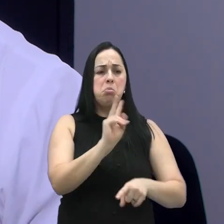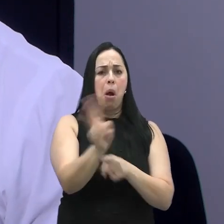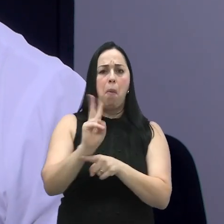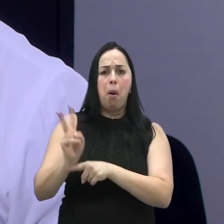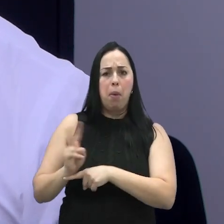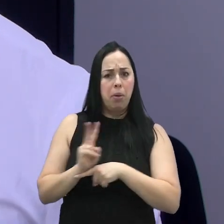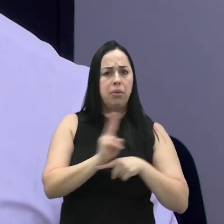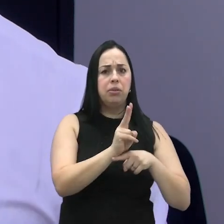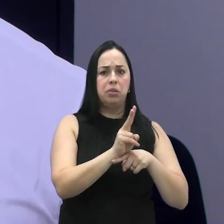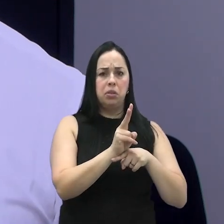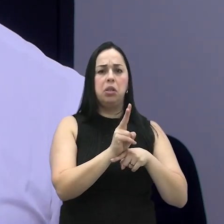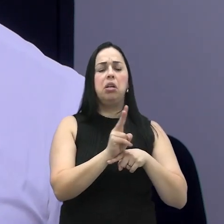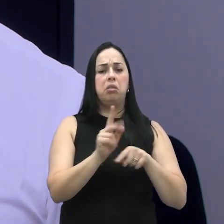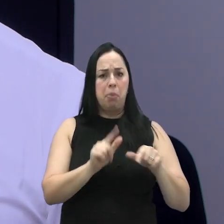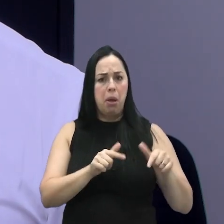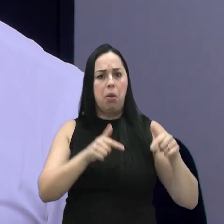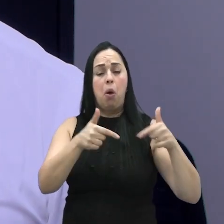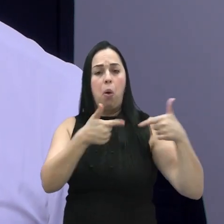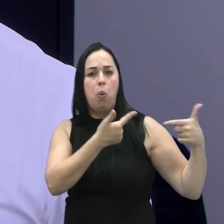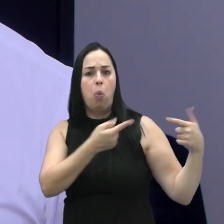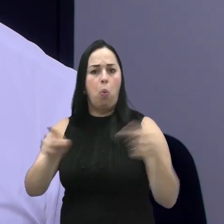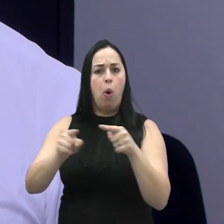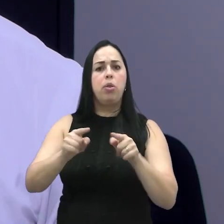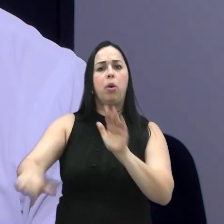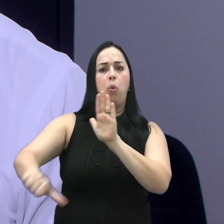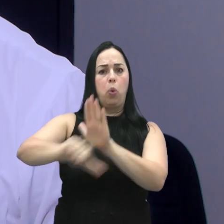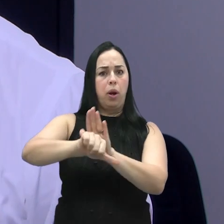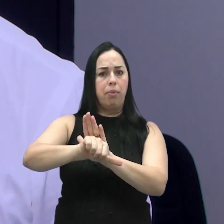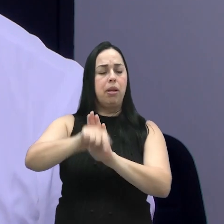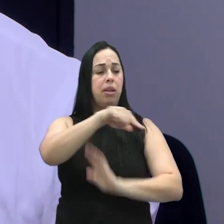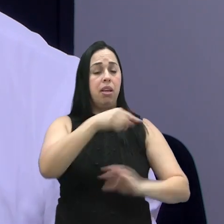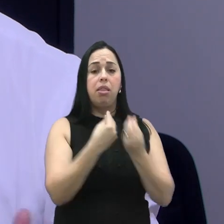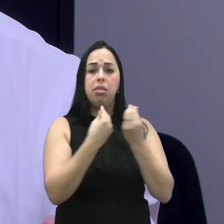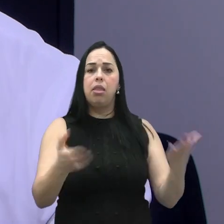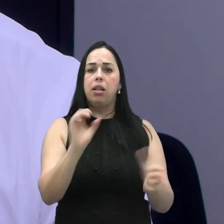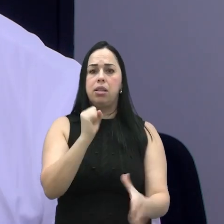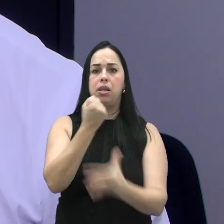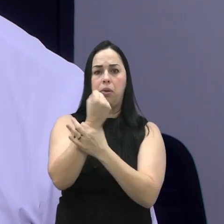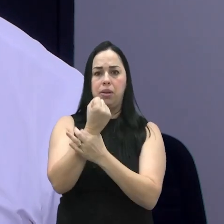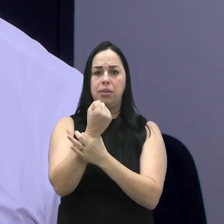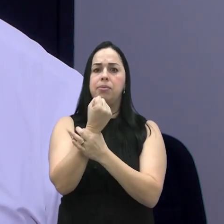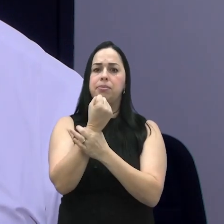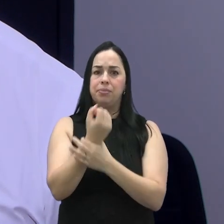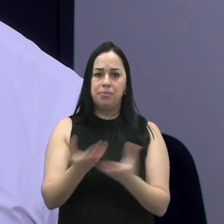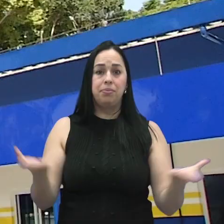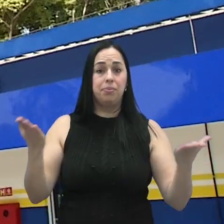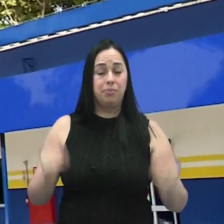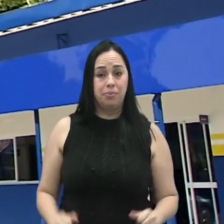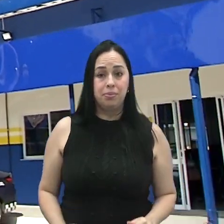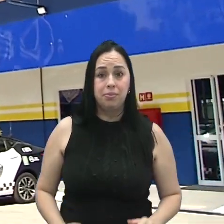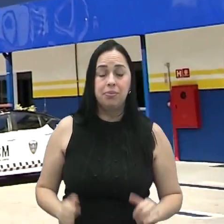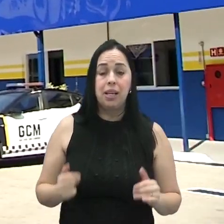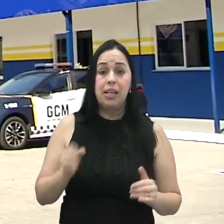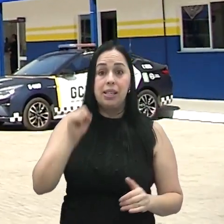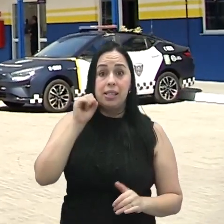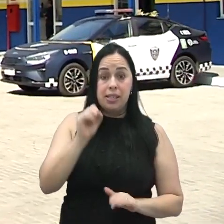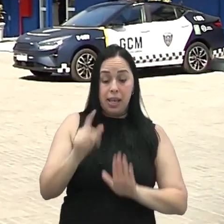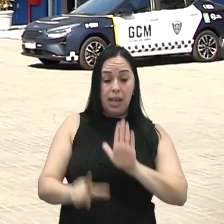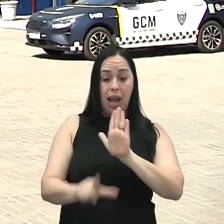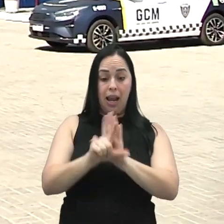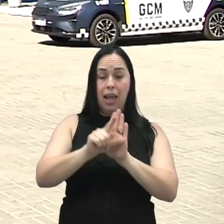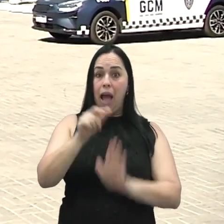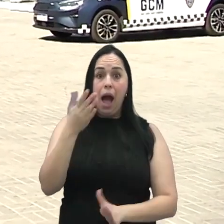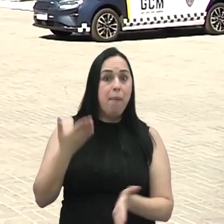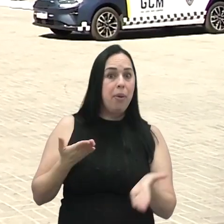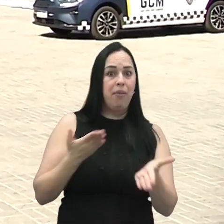preventivo e combativo ao crime, ao tráfico, né? Levando segurança e promovendo segurança para as pessoas. Se aprovada a